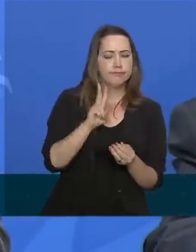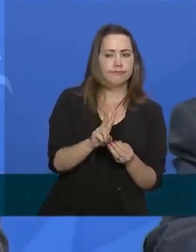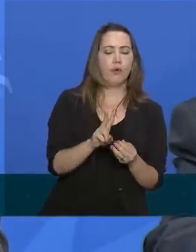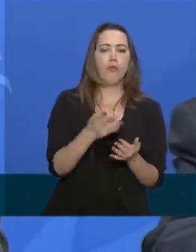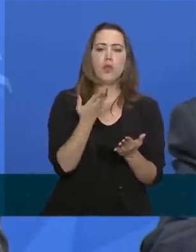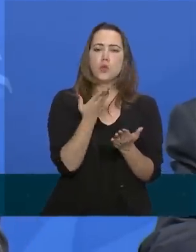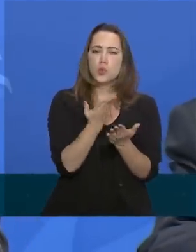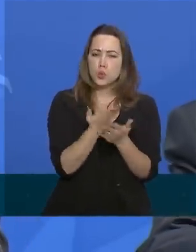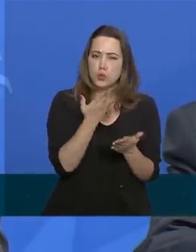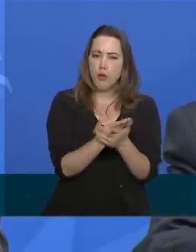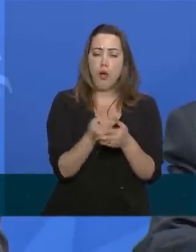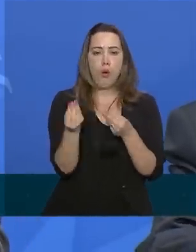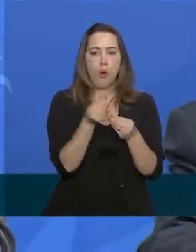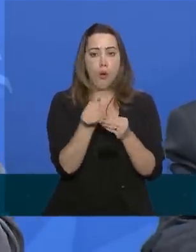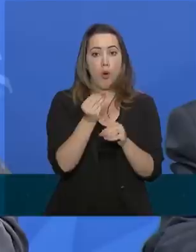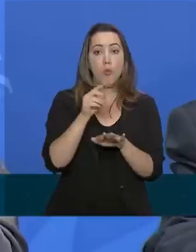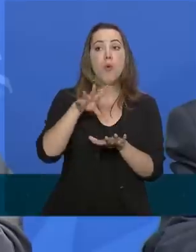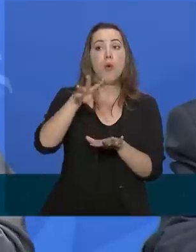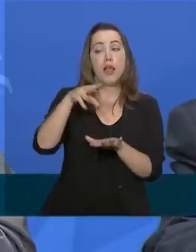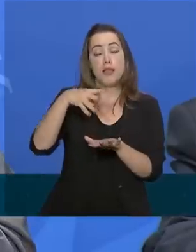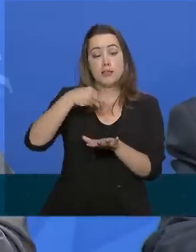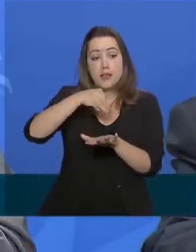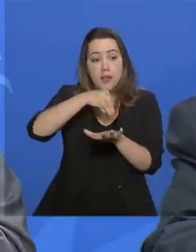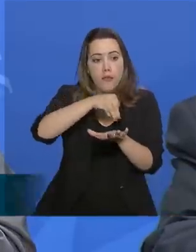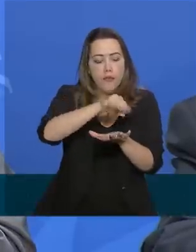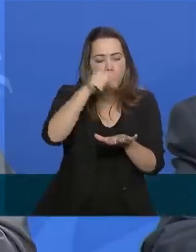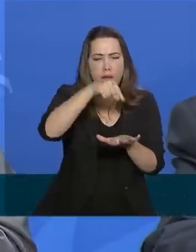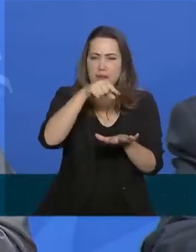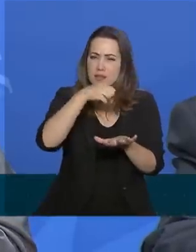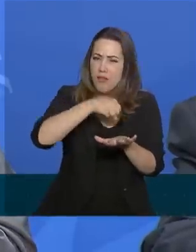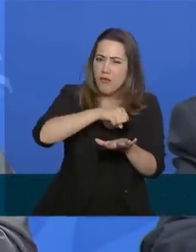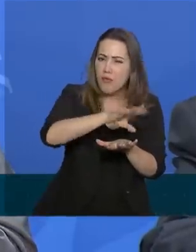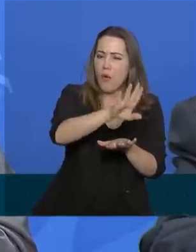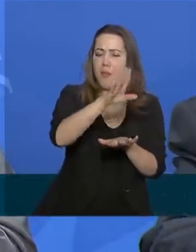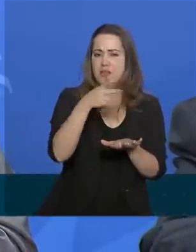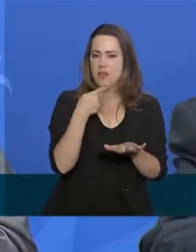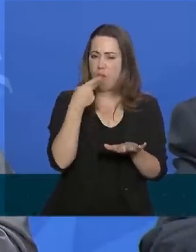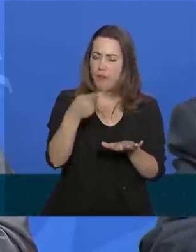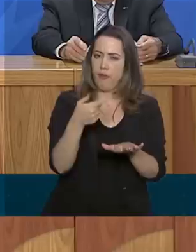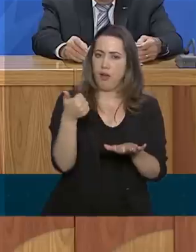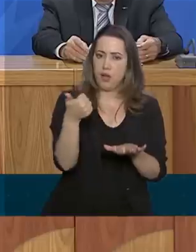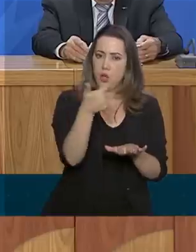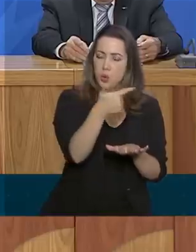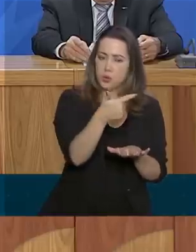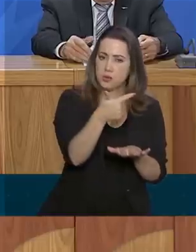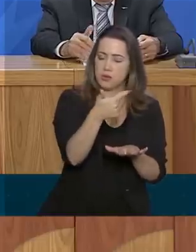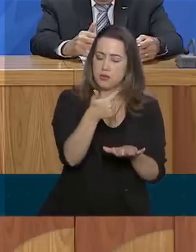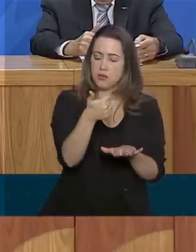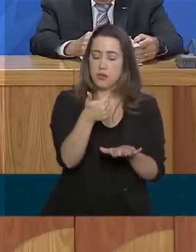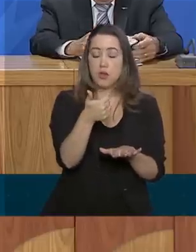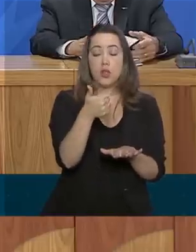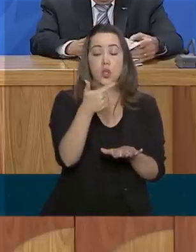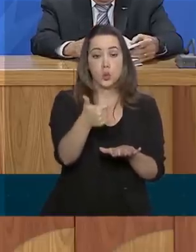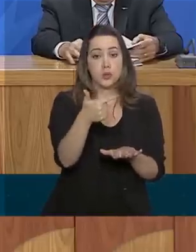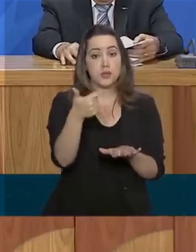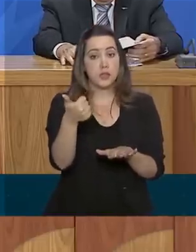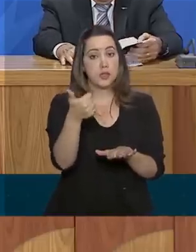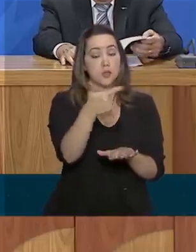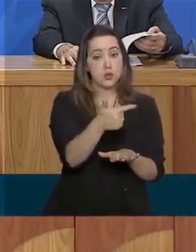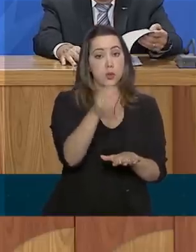dessa informação e de fato é procedente porque é